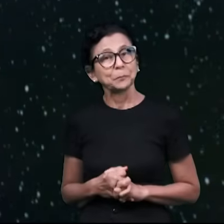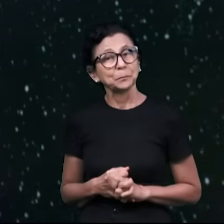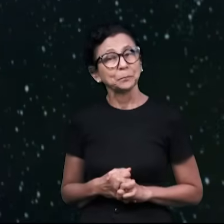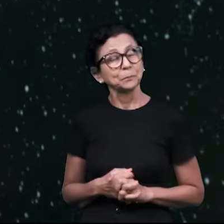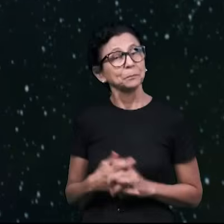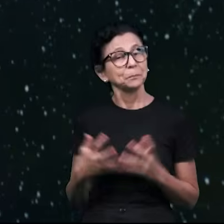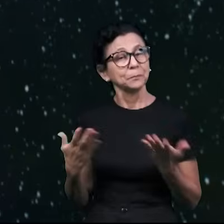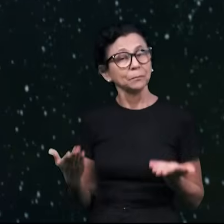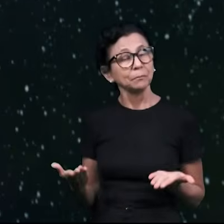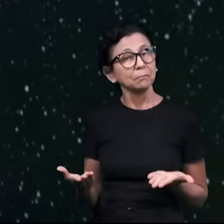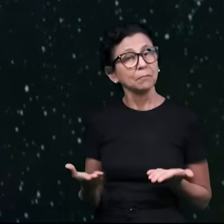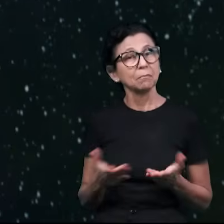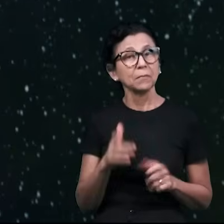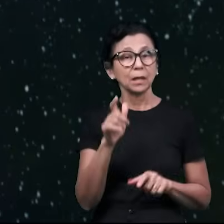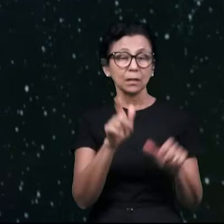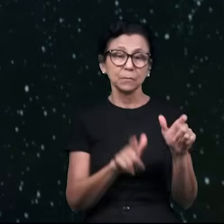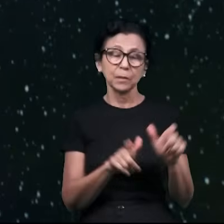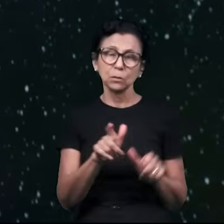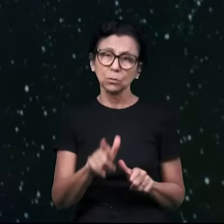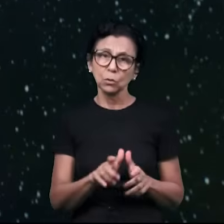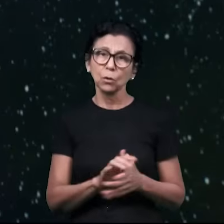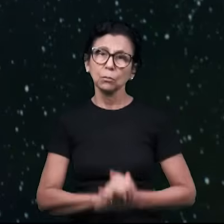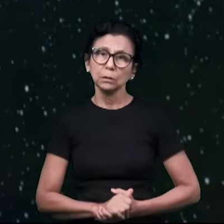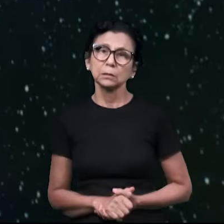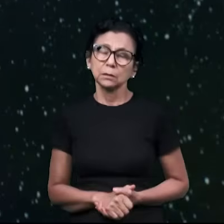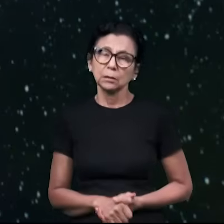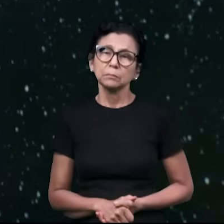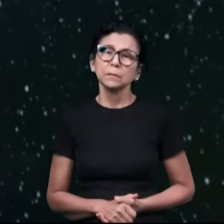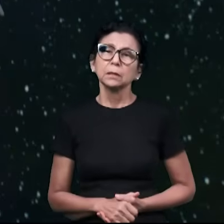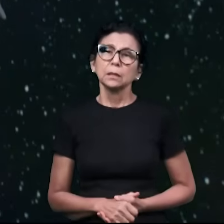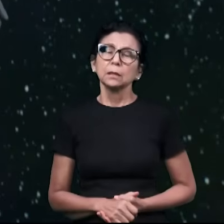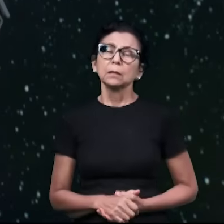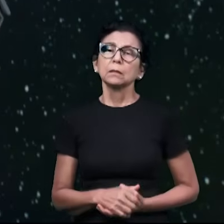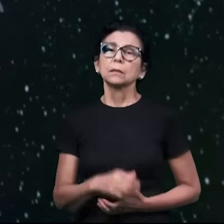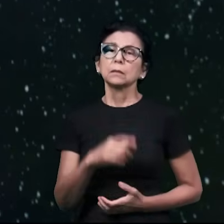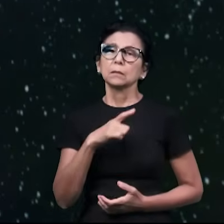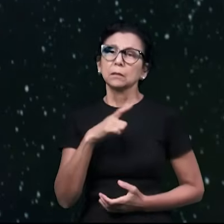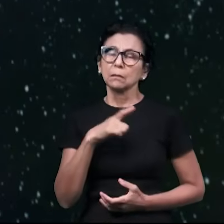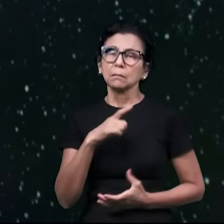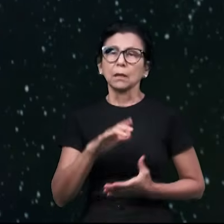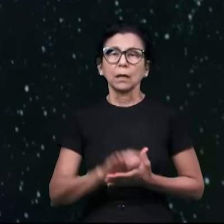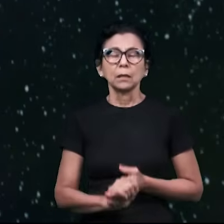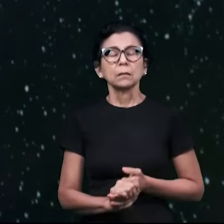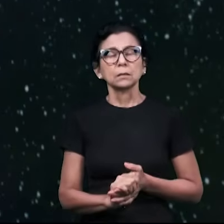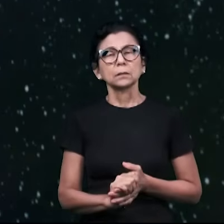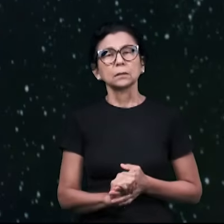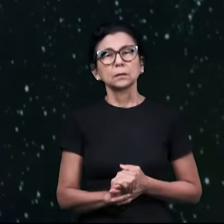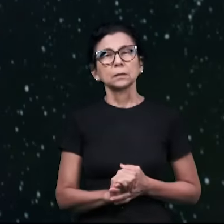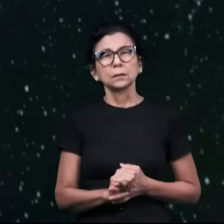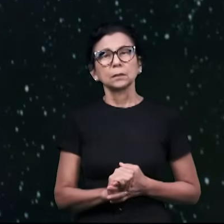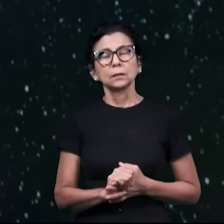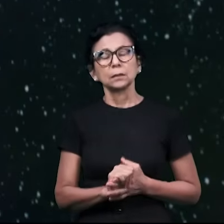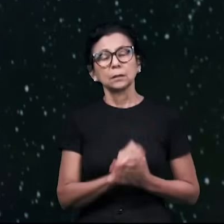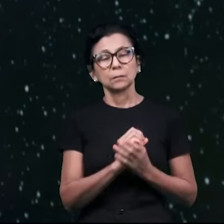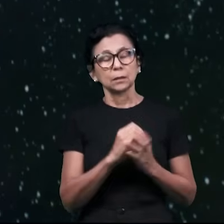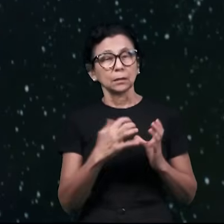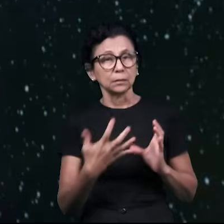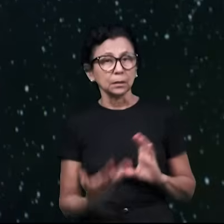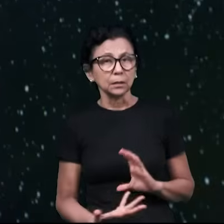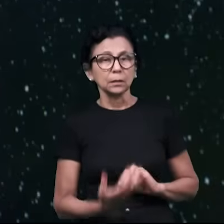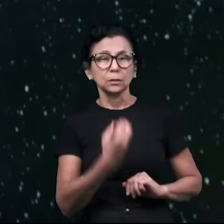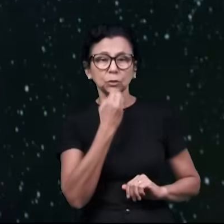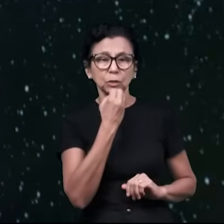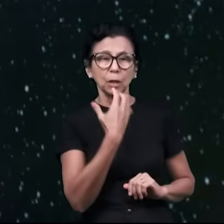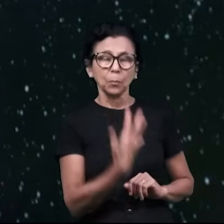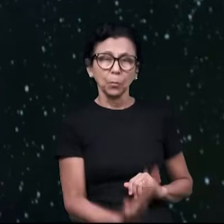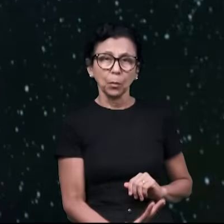muitas virtudes e até destaque aqui neste mundo, nesta terra, mas o compromisso do Pai em